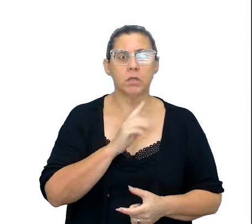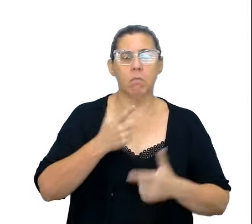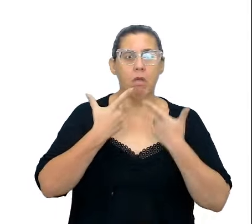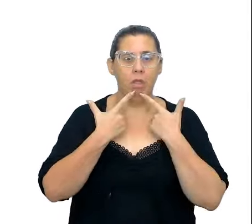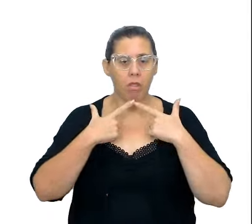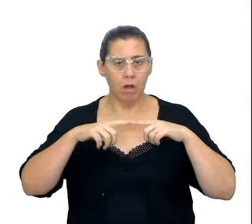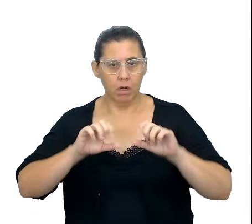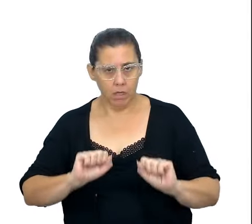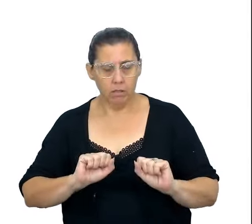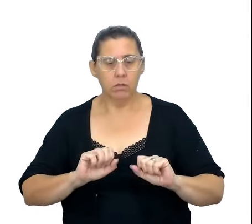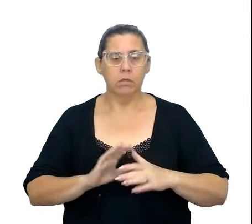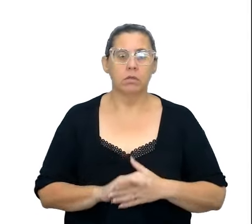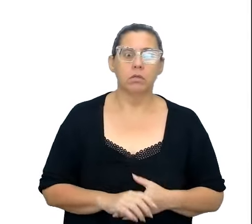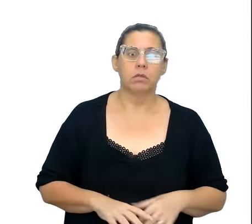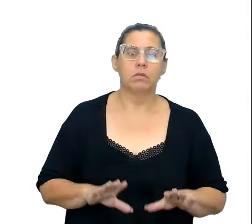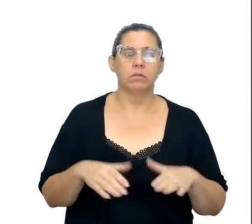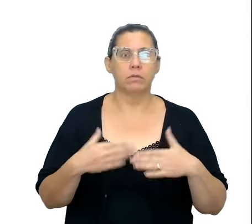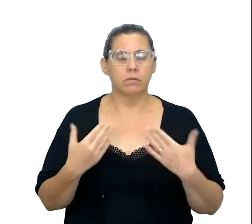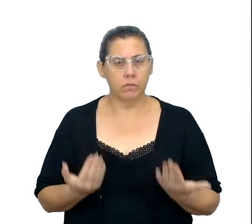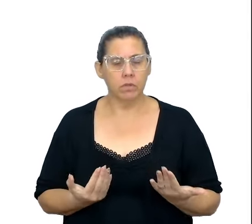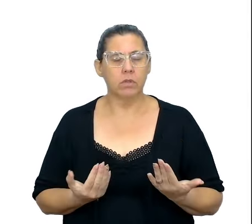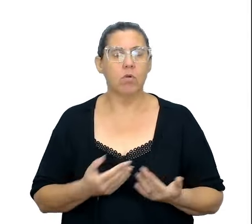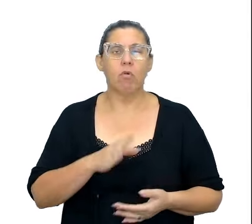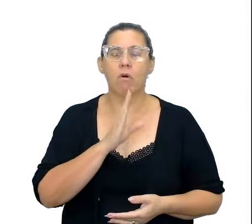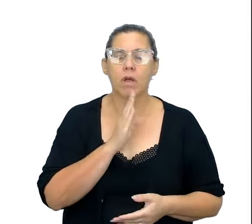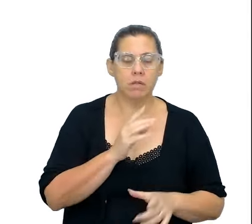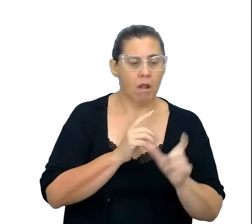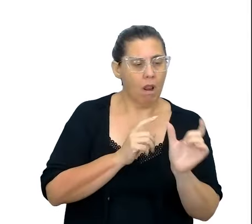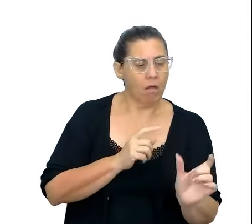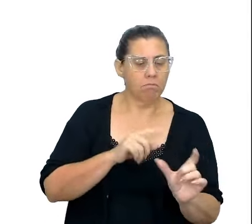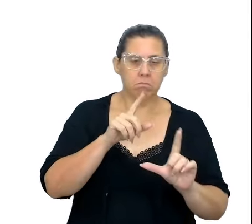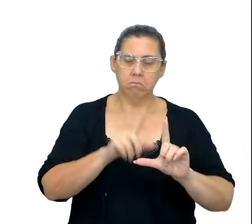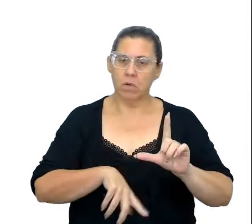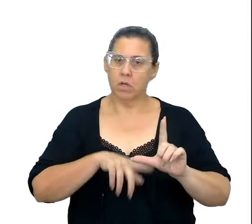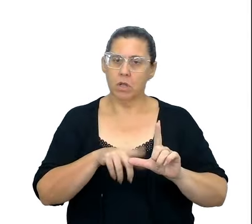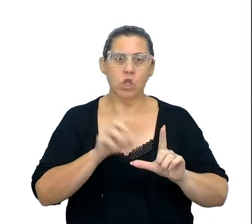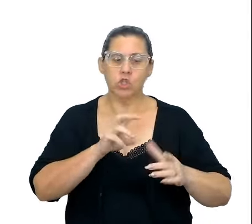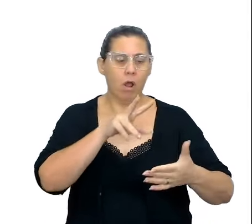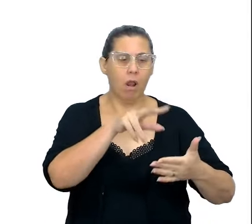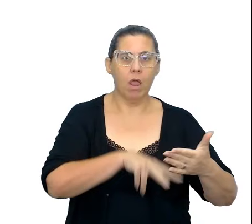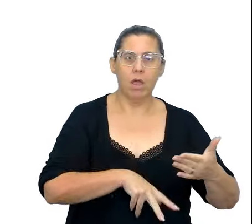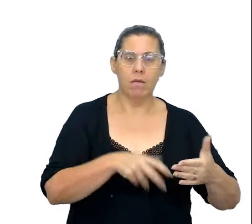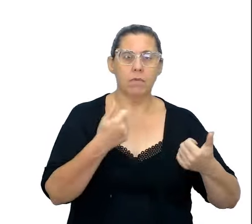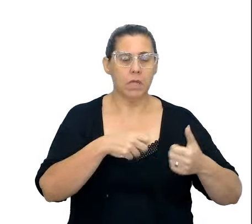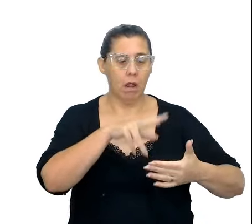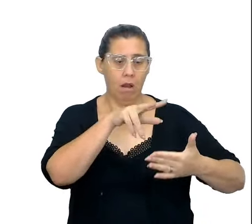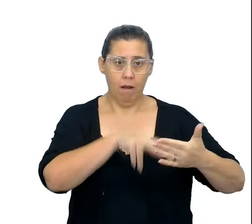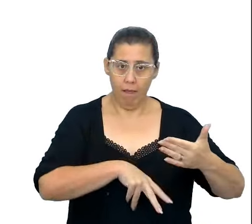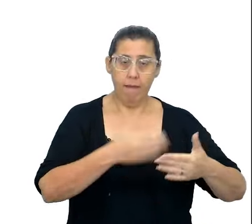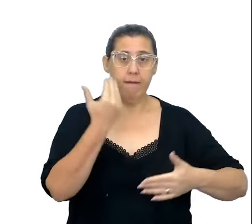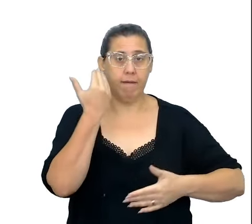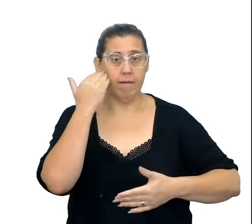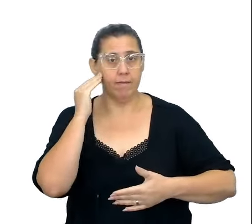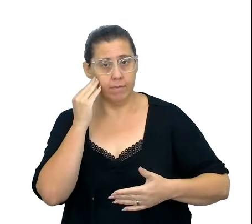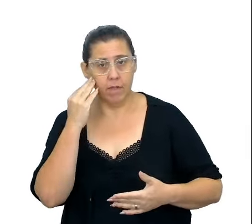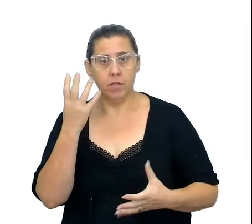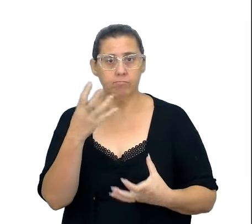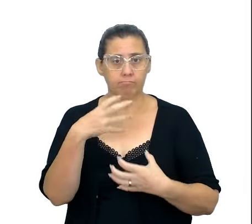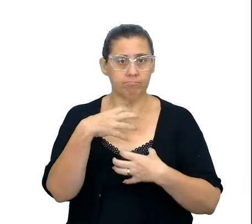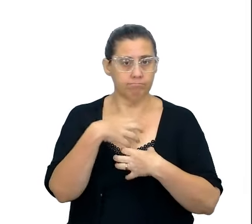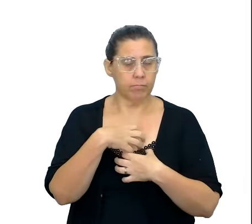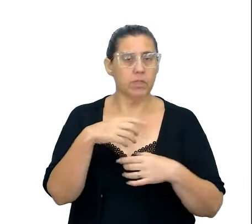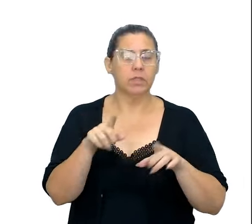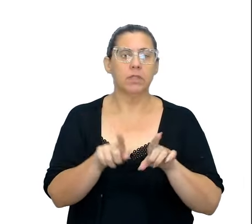dos leitores. Não basta, então, ter conhecimento das letras, né? Não basta ler. Tem que ler, entender o sentido